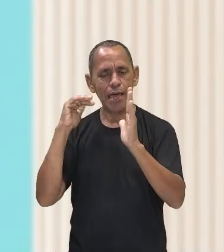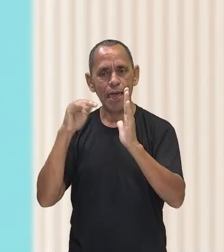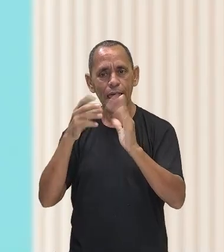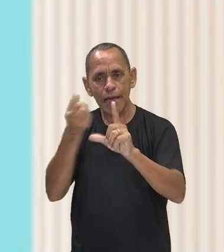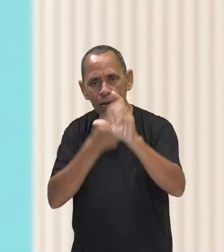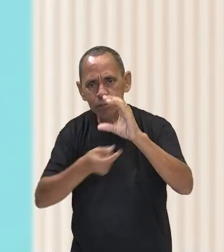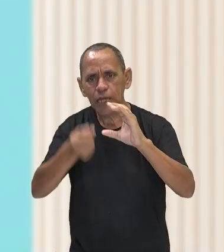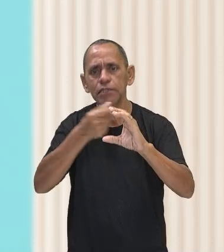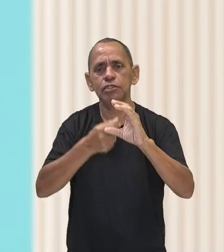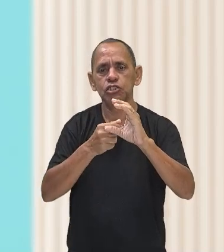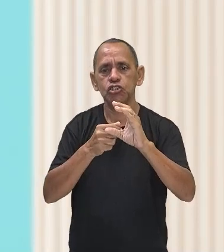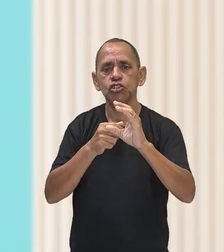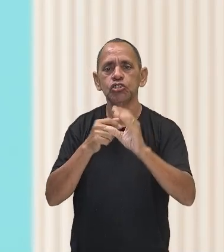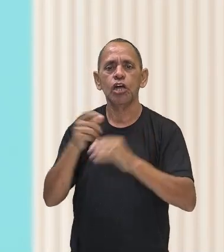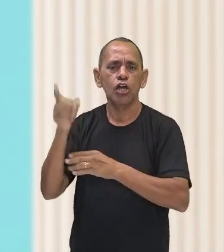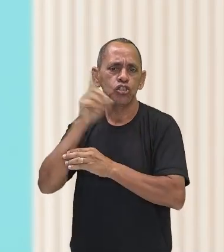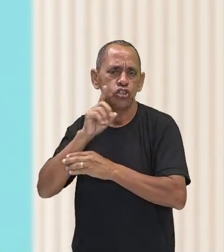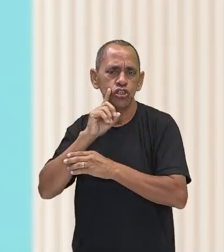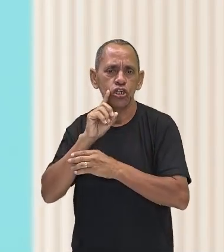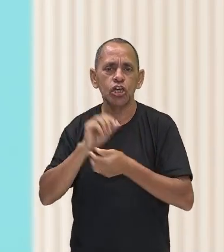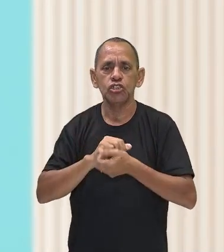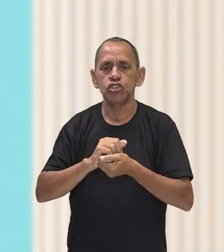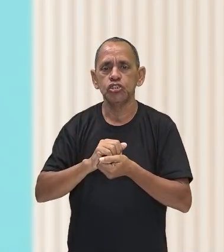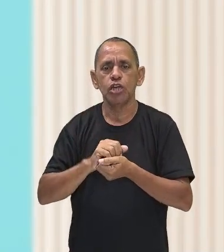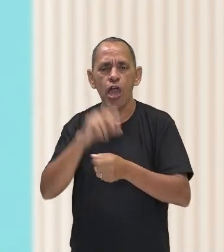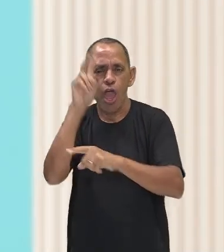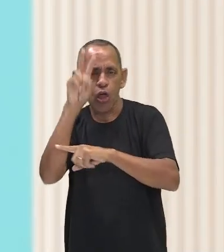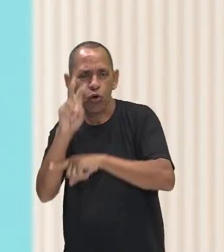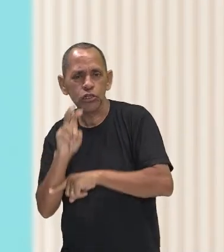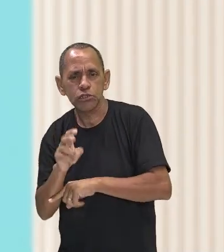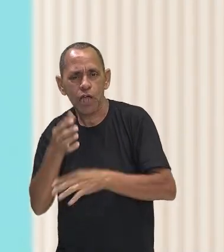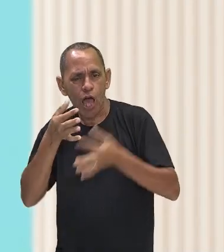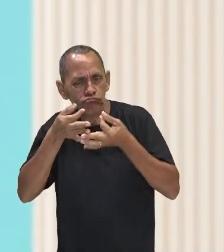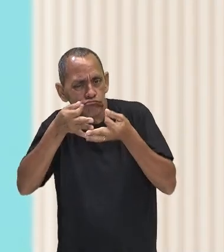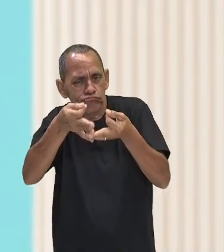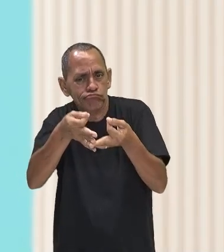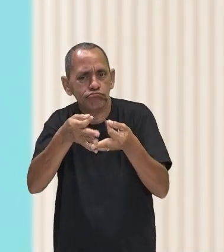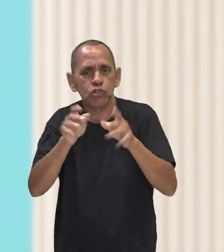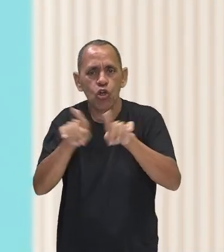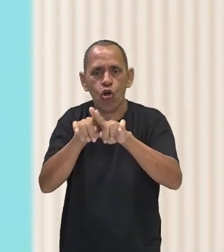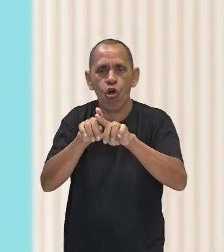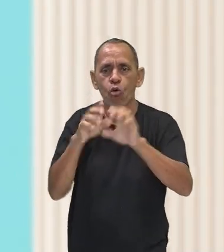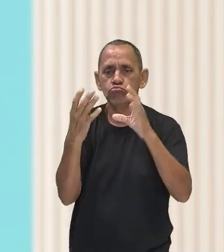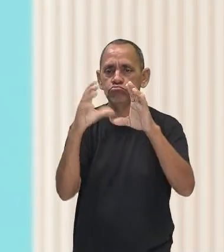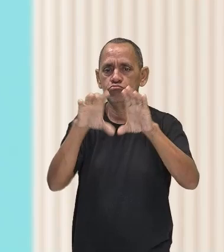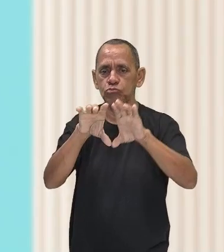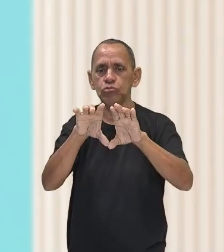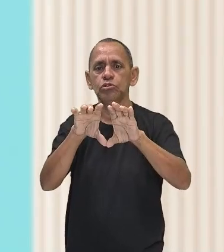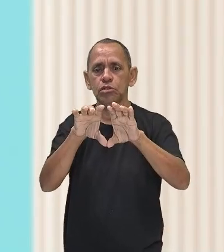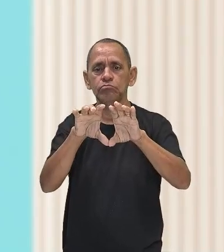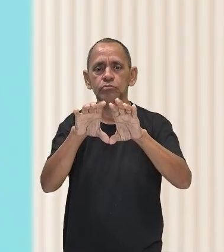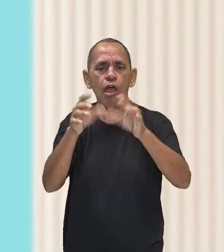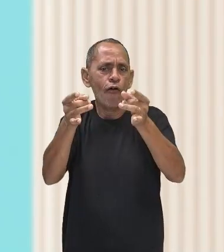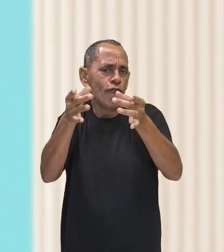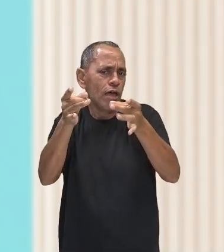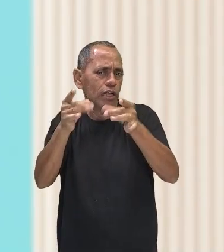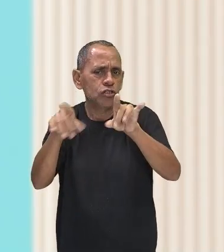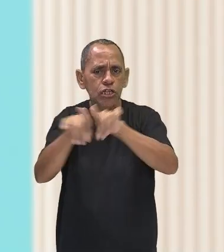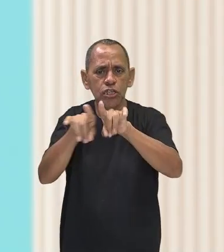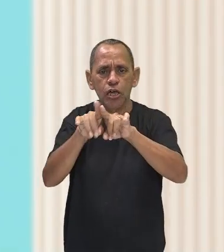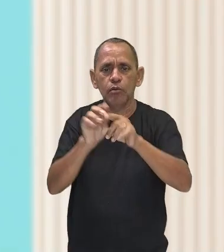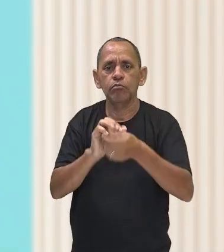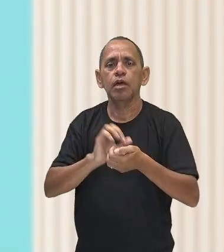frequentemente tratado como uma mercadoria a bunda pode ser vista como um atributo físico